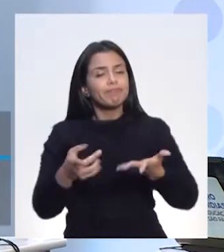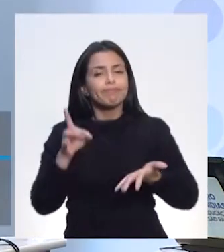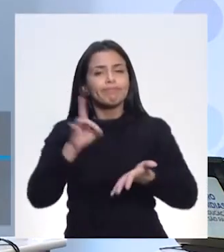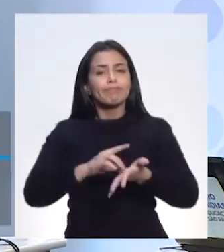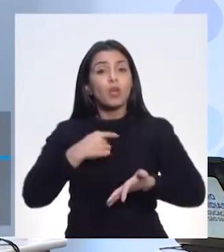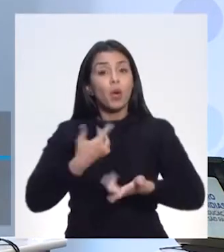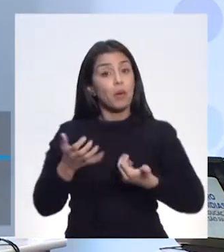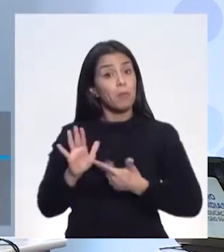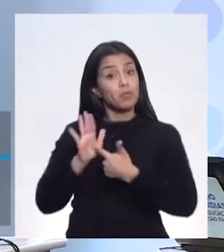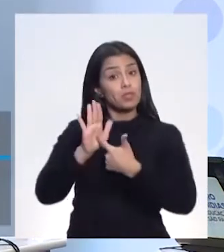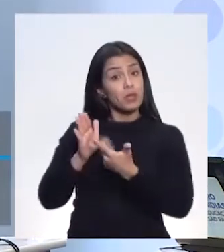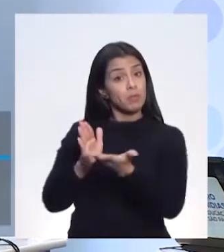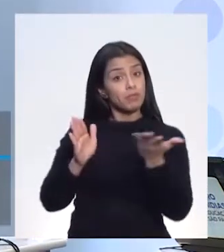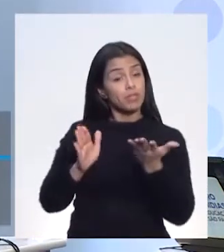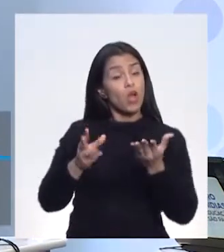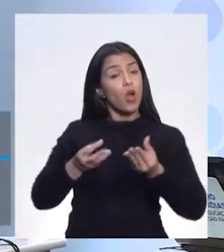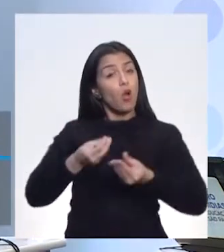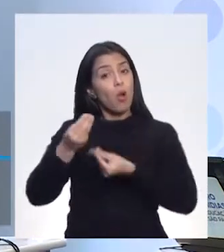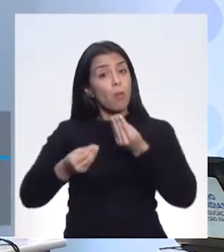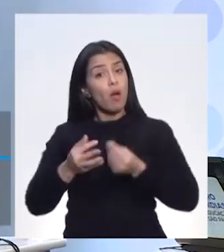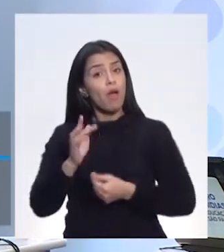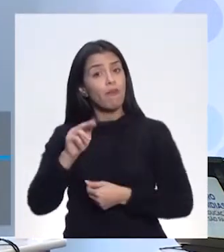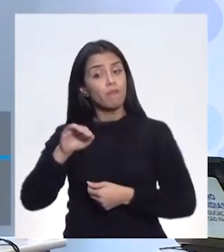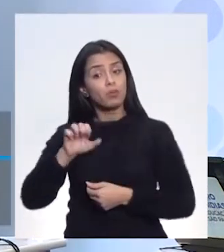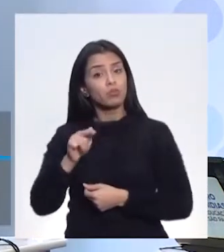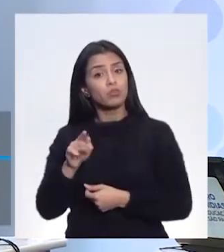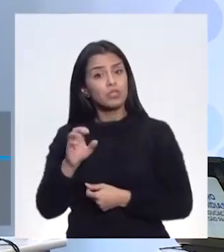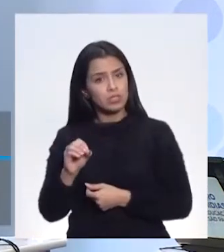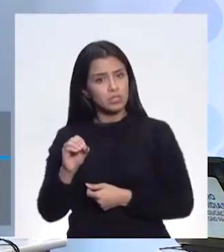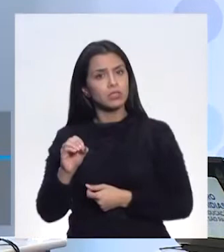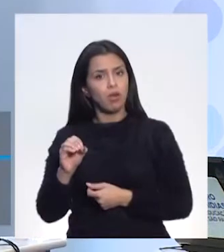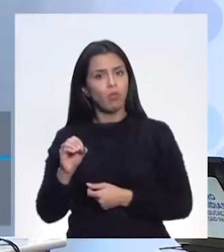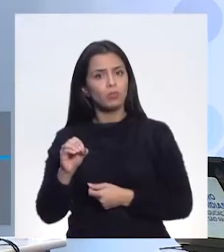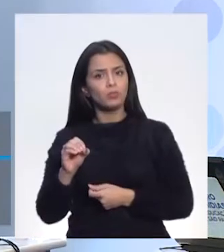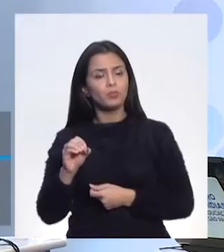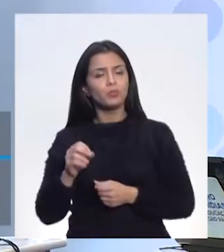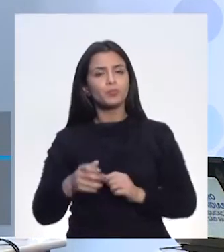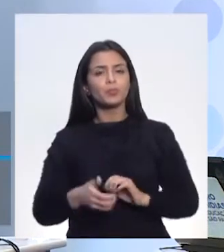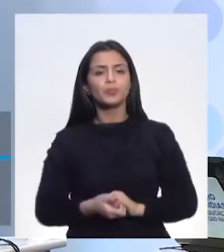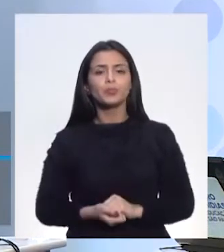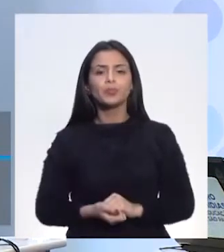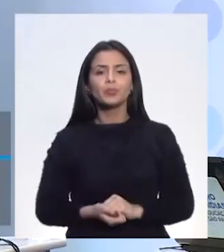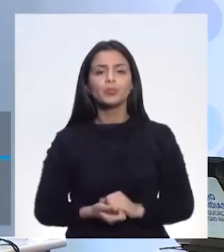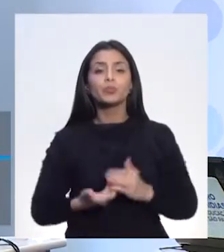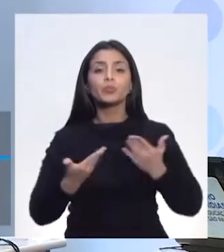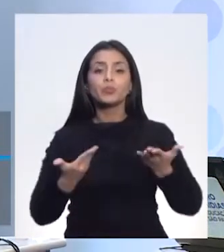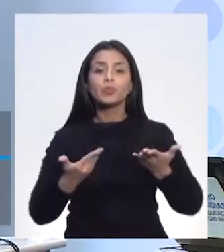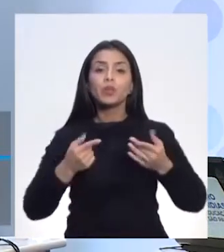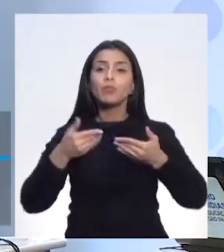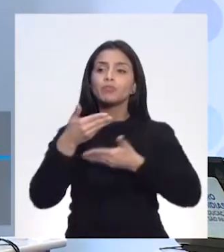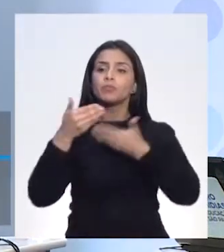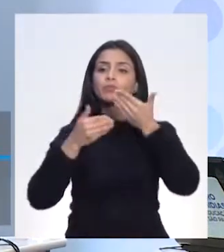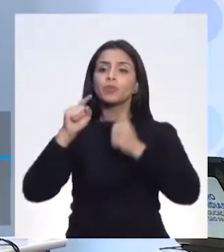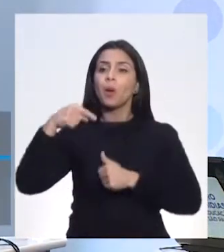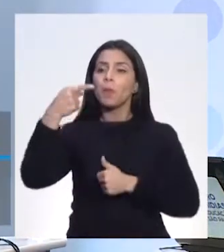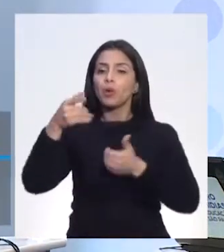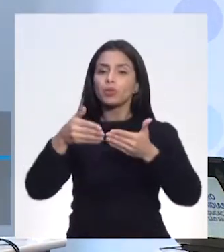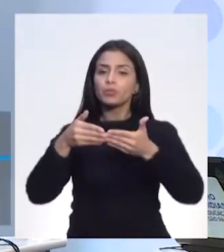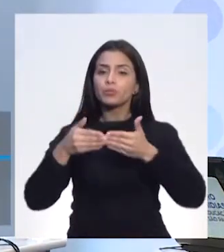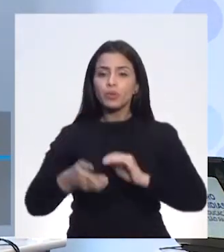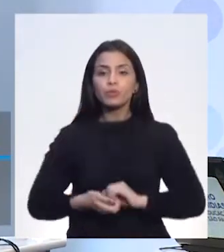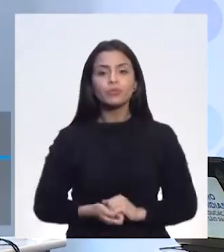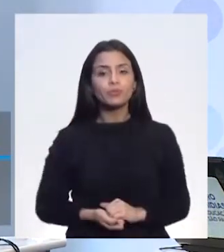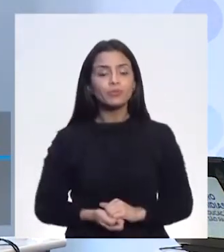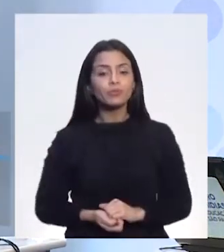para você como é a função deste fenômeno, certo? Então, por favor, o próximo slide na tela para